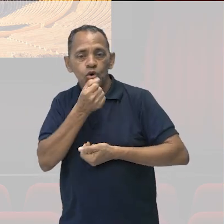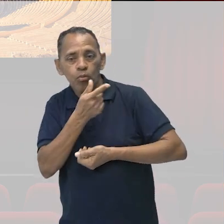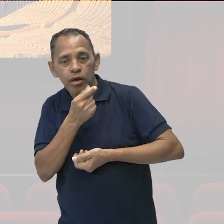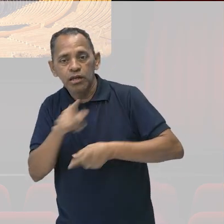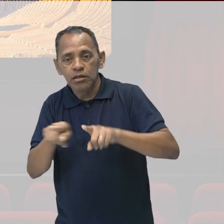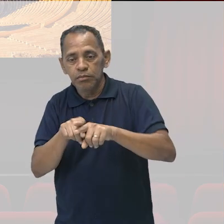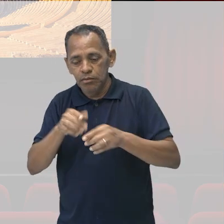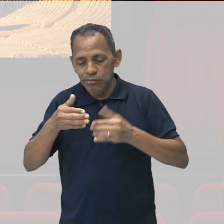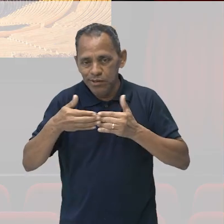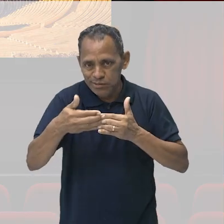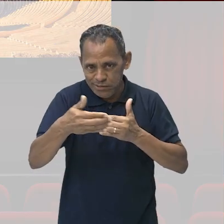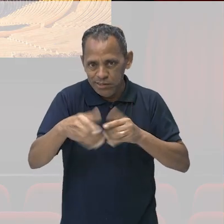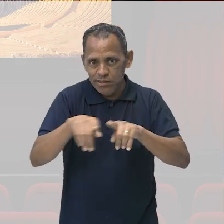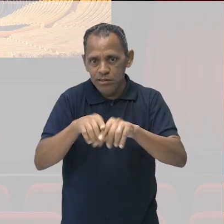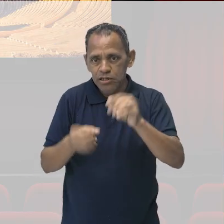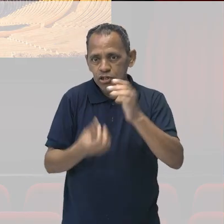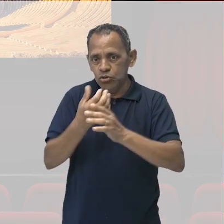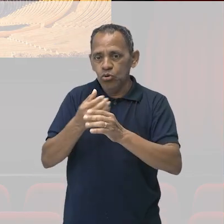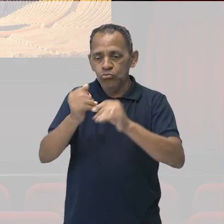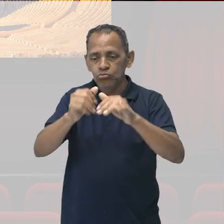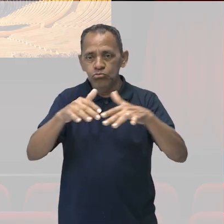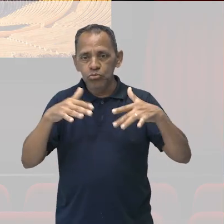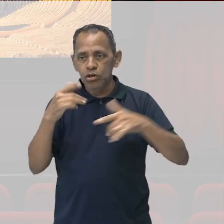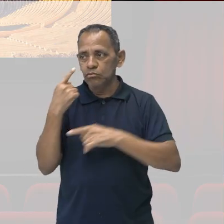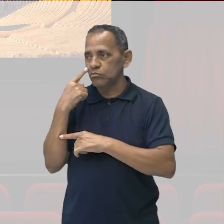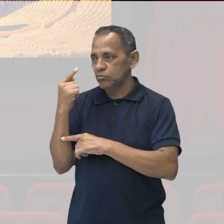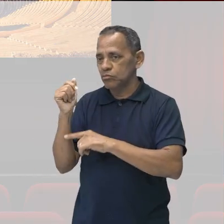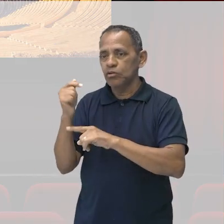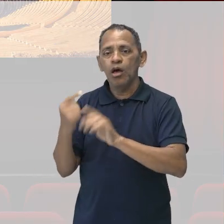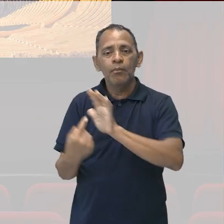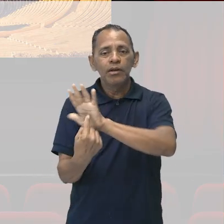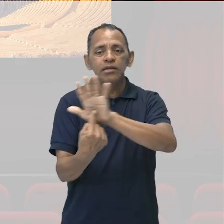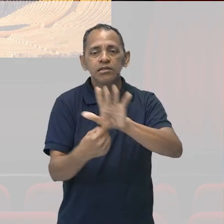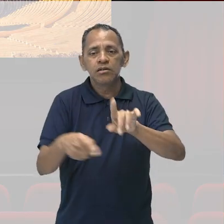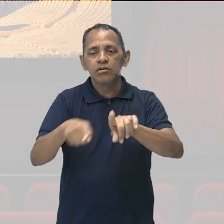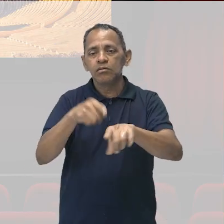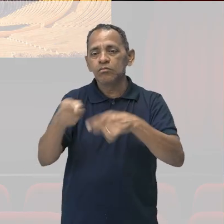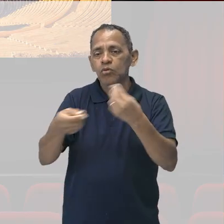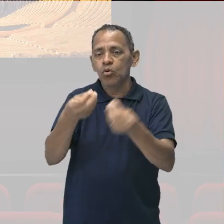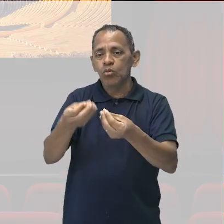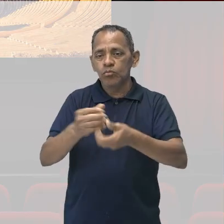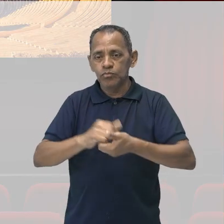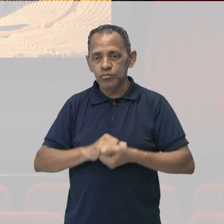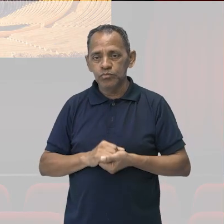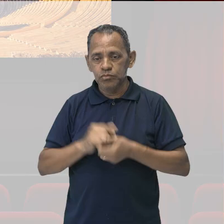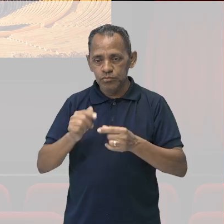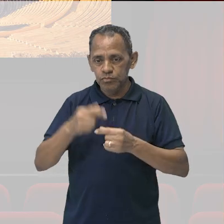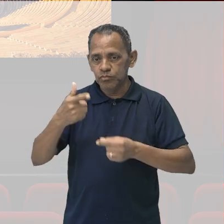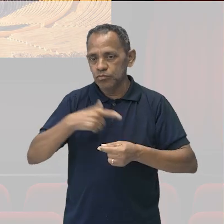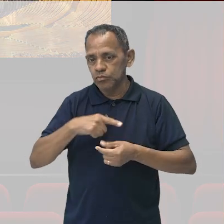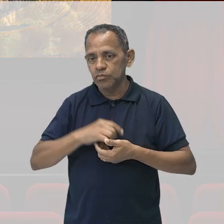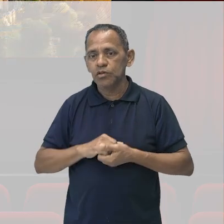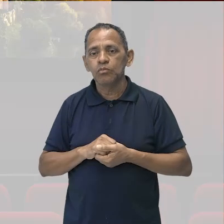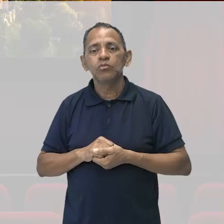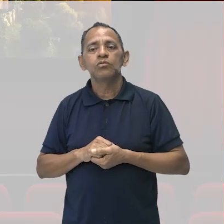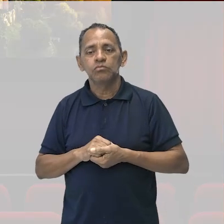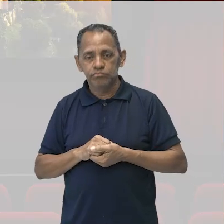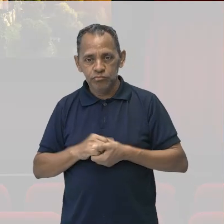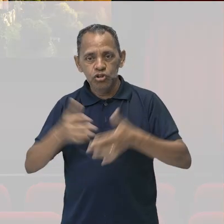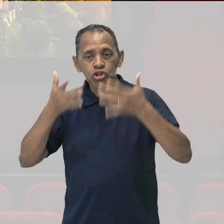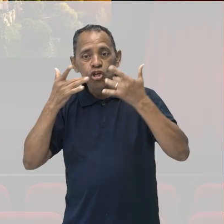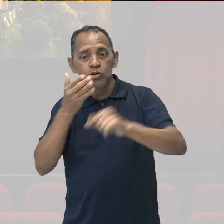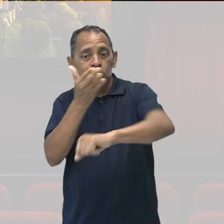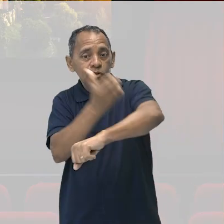a partir daí que houve esse cenário, ou seja, os elementos cênicos. Depois, nós temos o